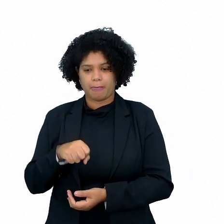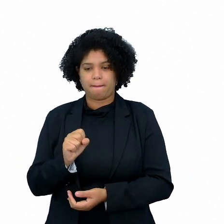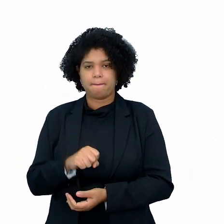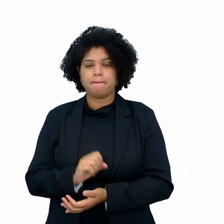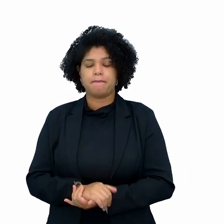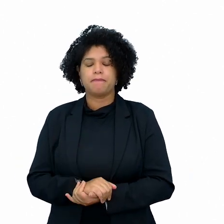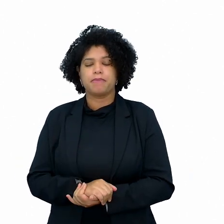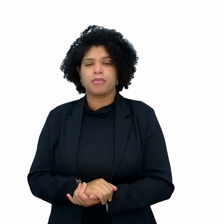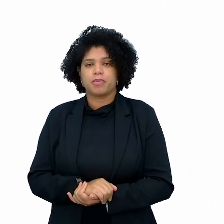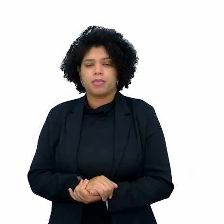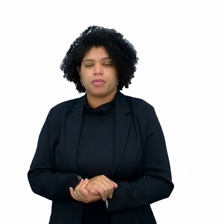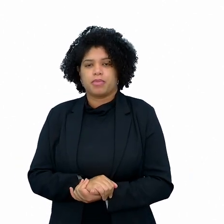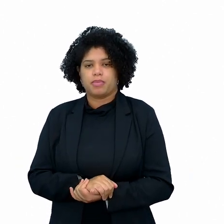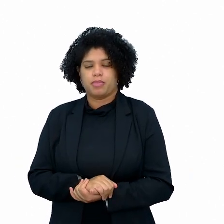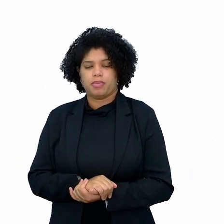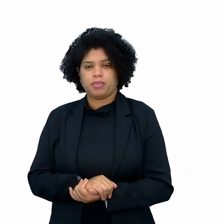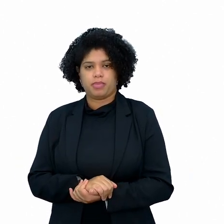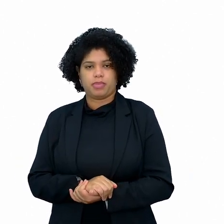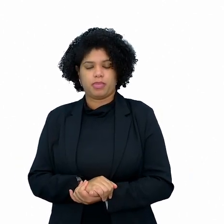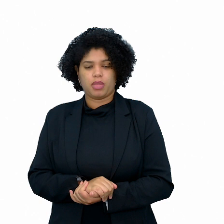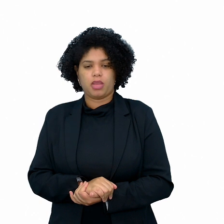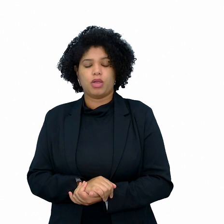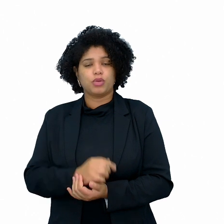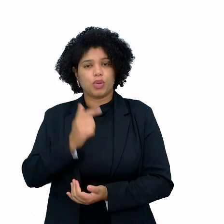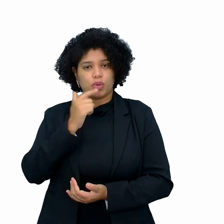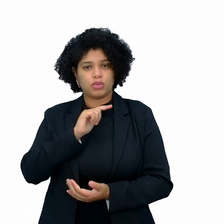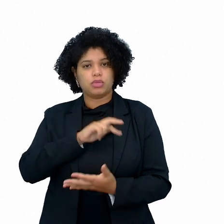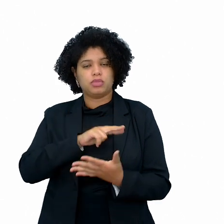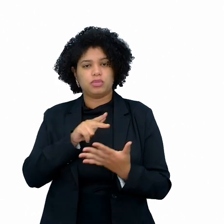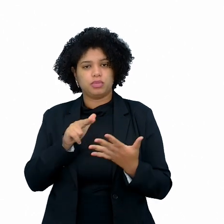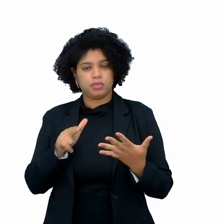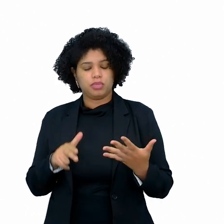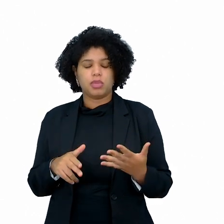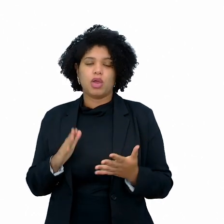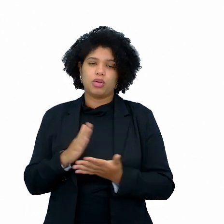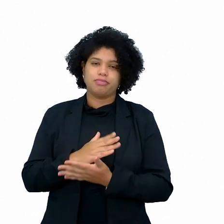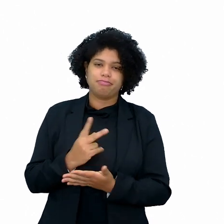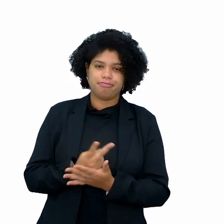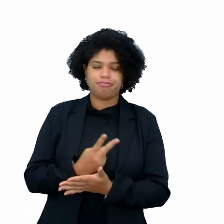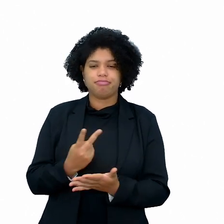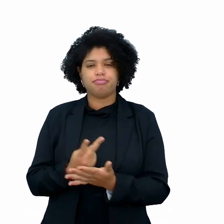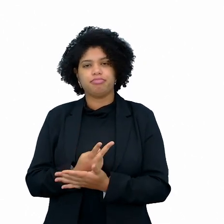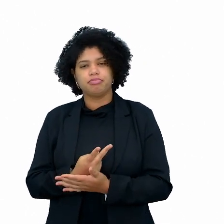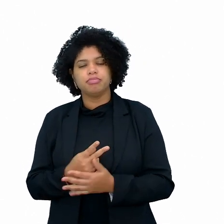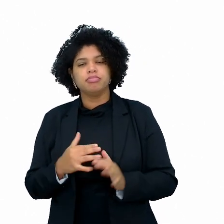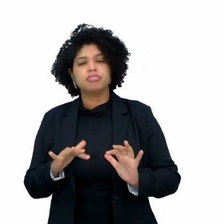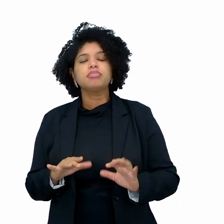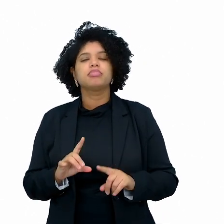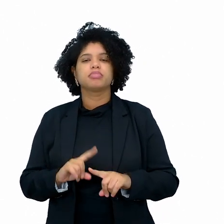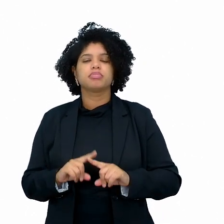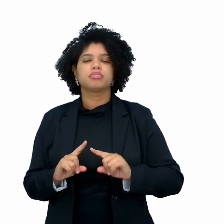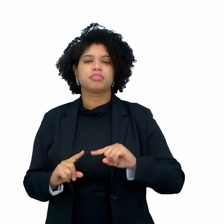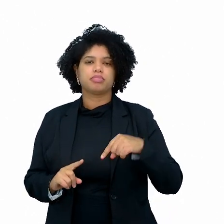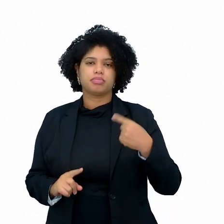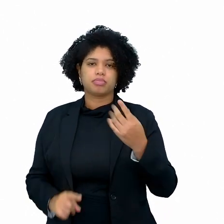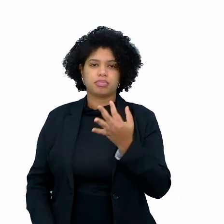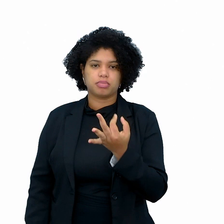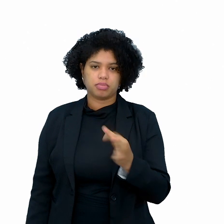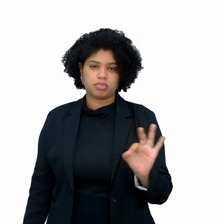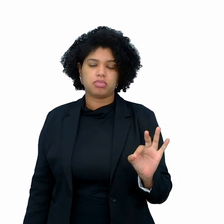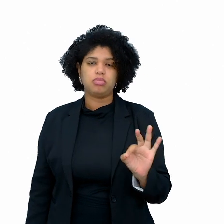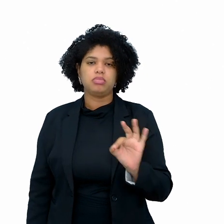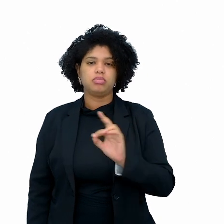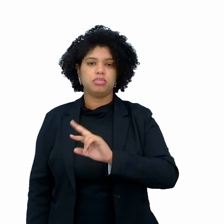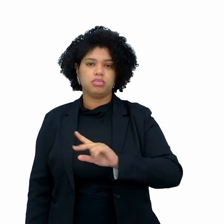dá certo no final, né, deu certo em várias, claro que deu errado em alguns momentos, né, mas deu certo em várias